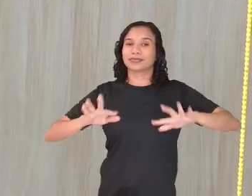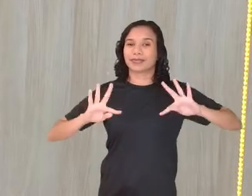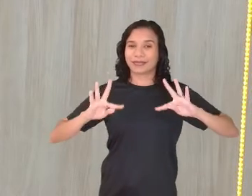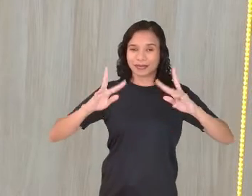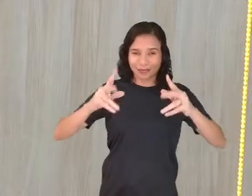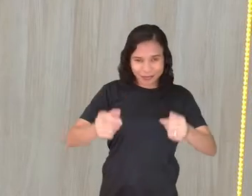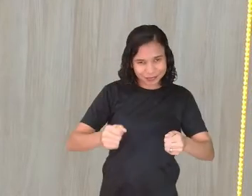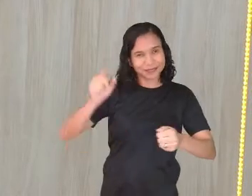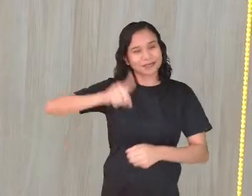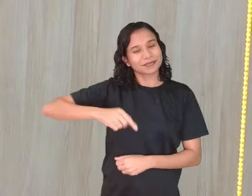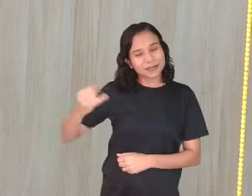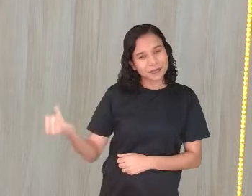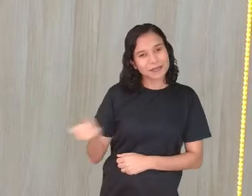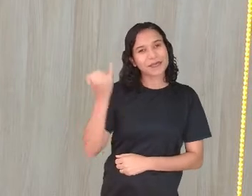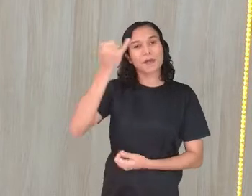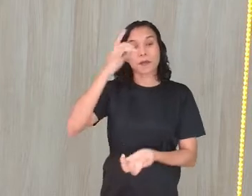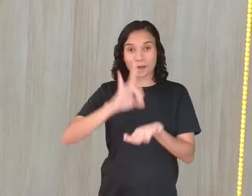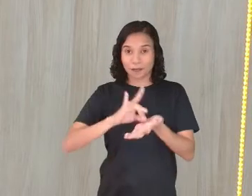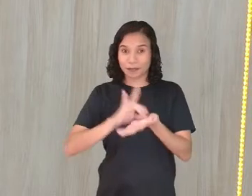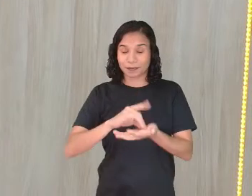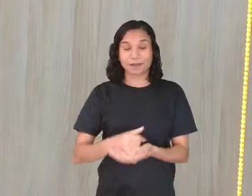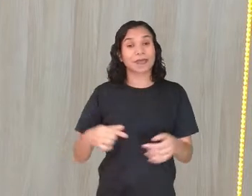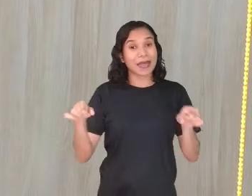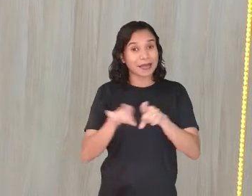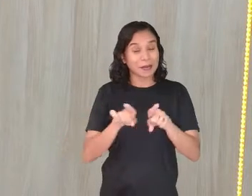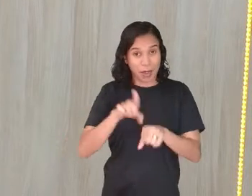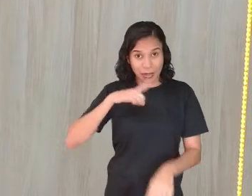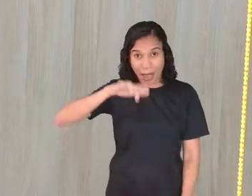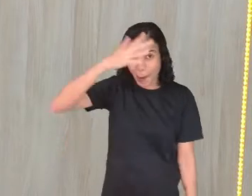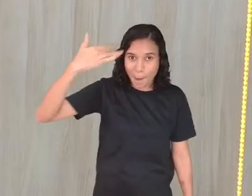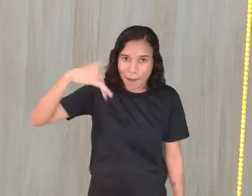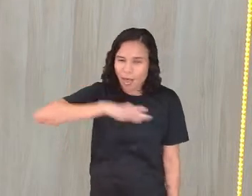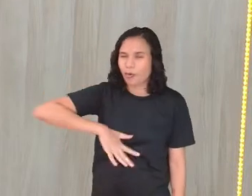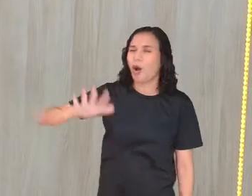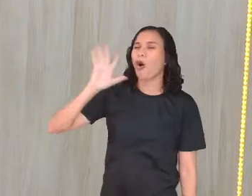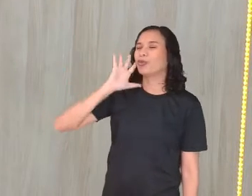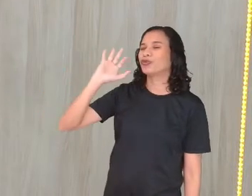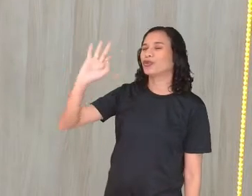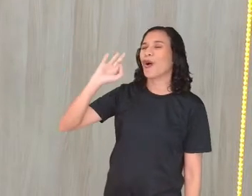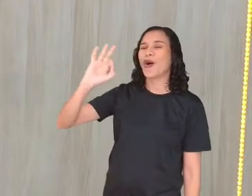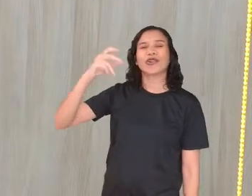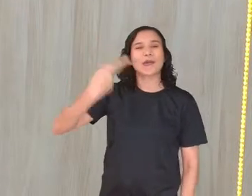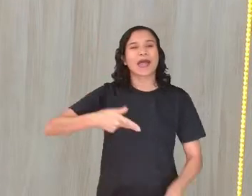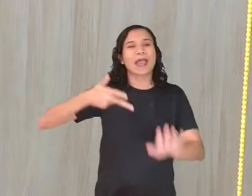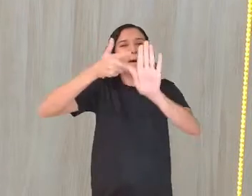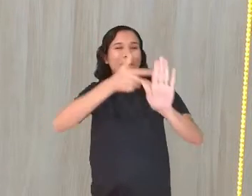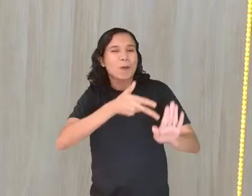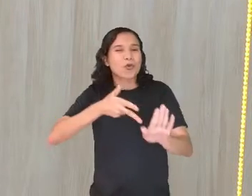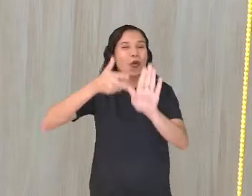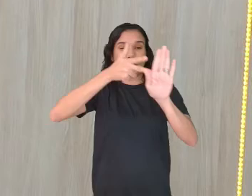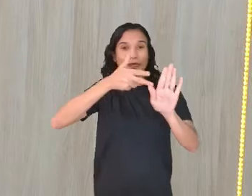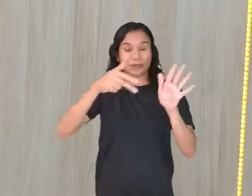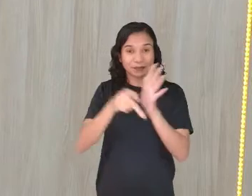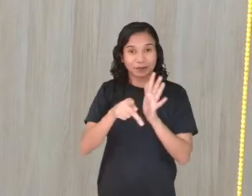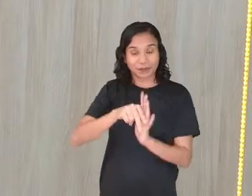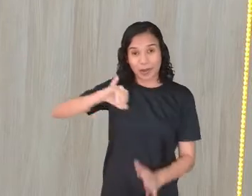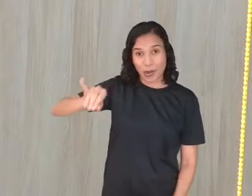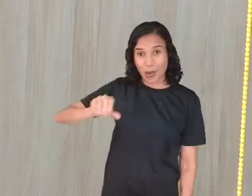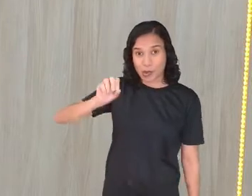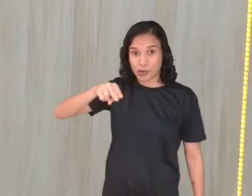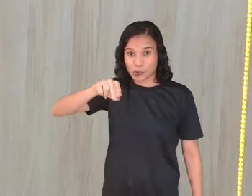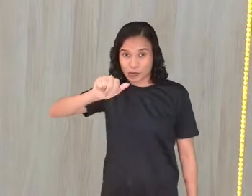né? É muito importante isso. Temos uma galera muito massa aqui na produção, certo?